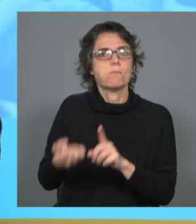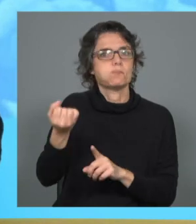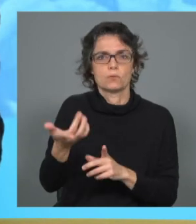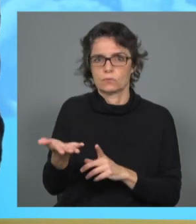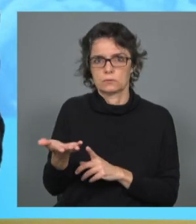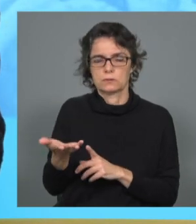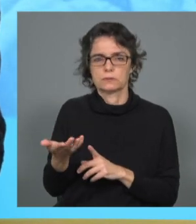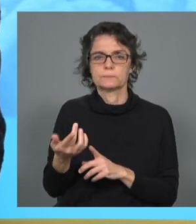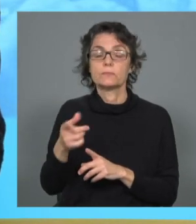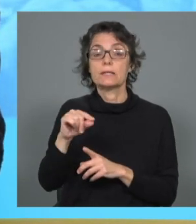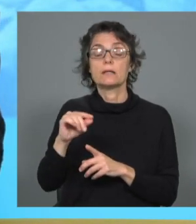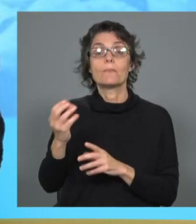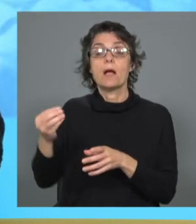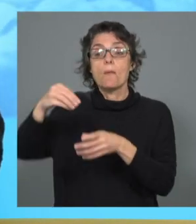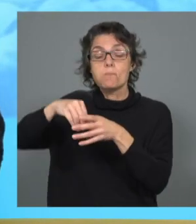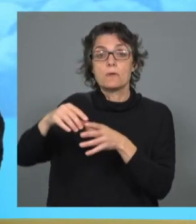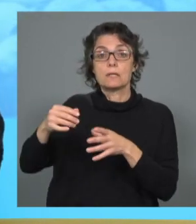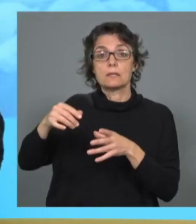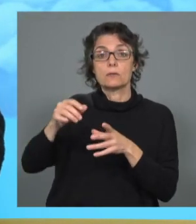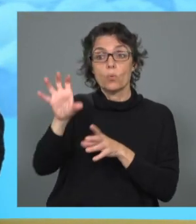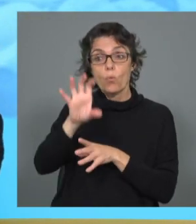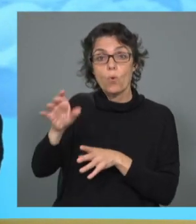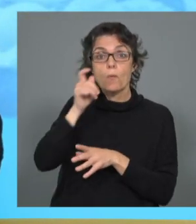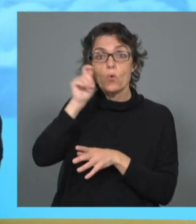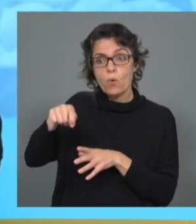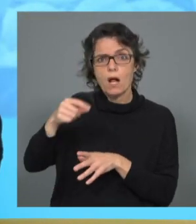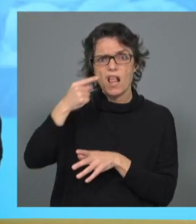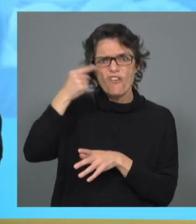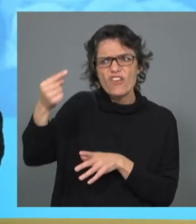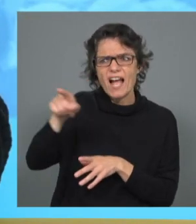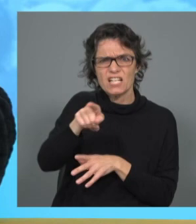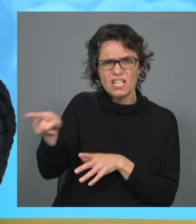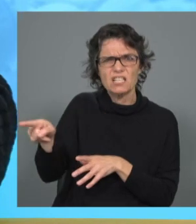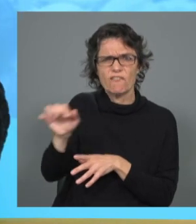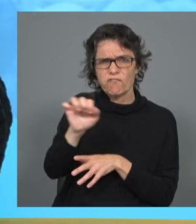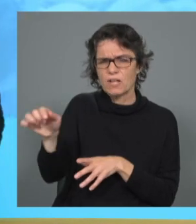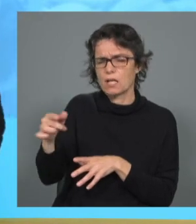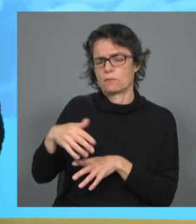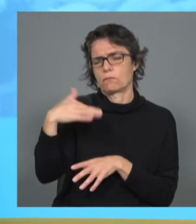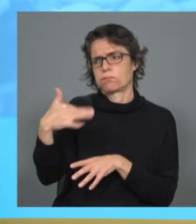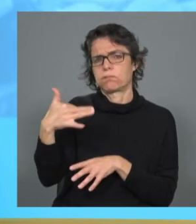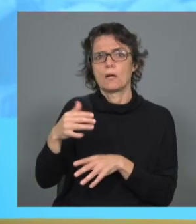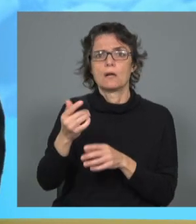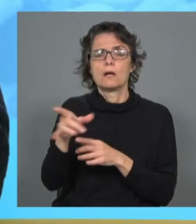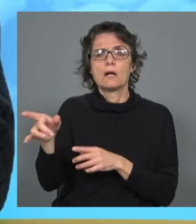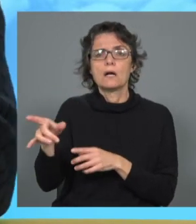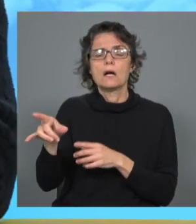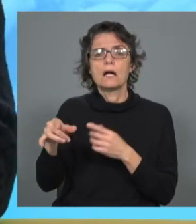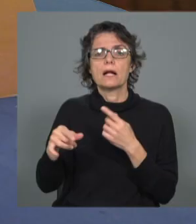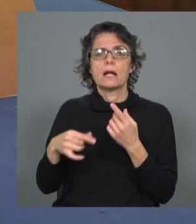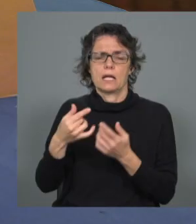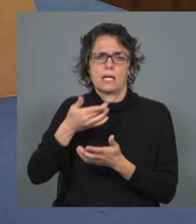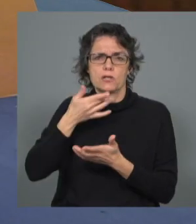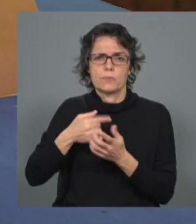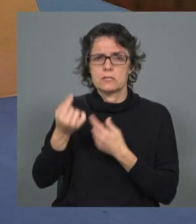dentro da Ucrânia, que foram viagens inimagináveis. As pessoas só começaram a contar já tardiamente algumas experiências que